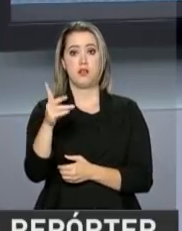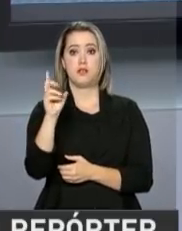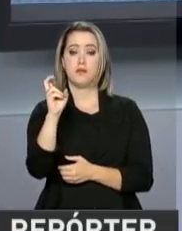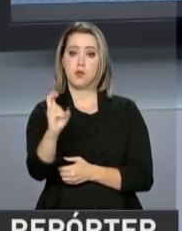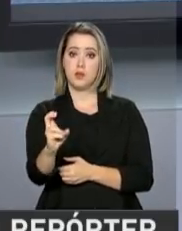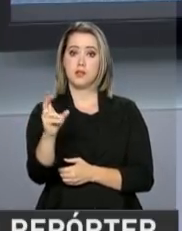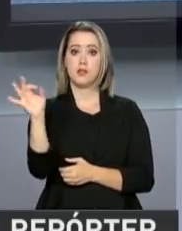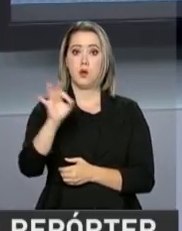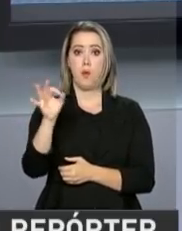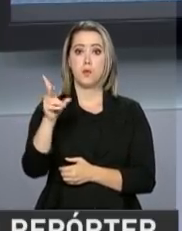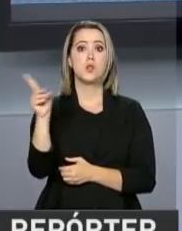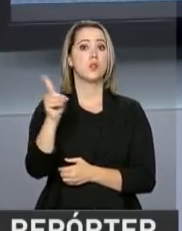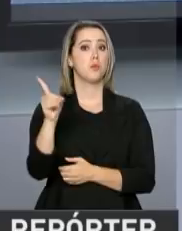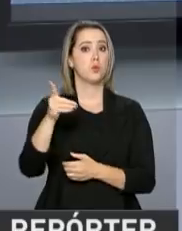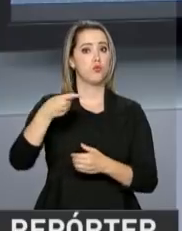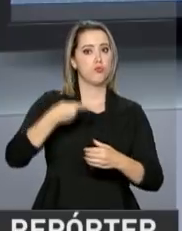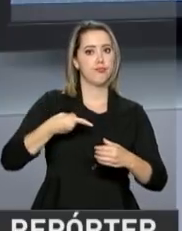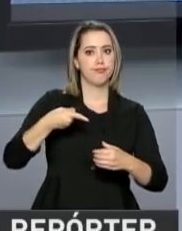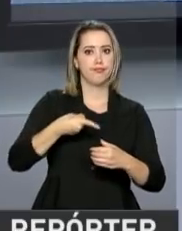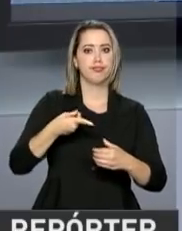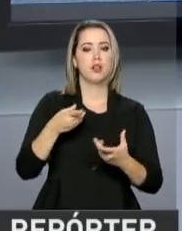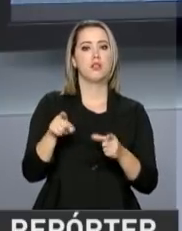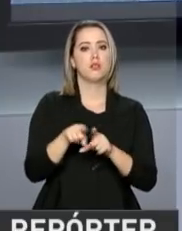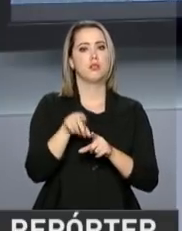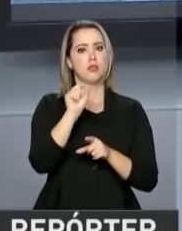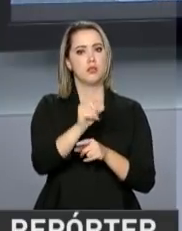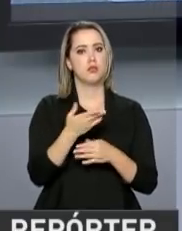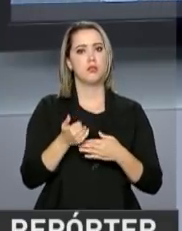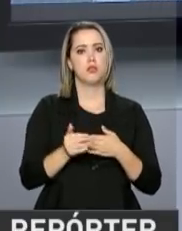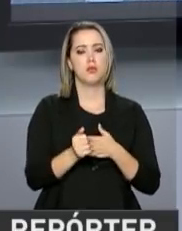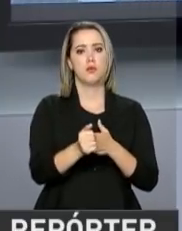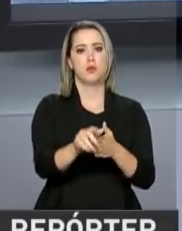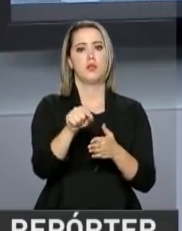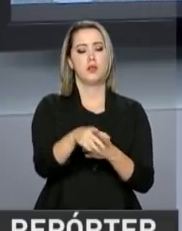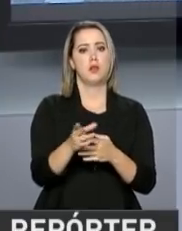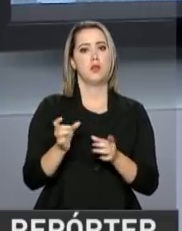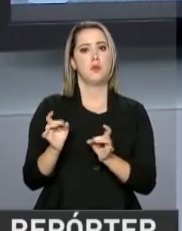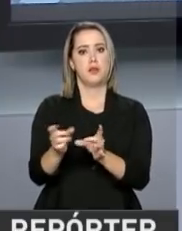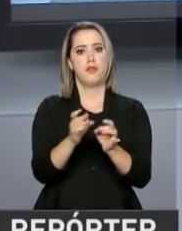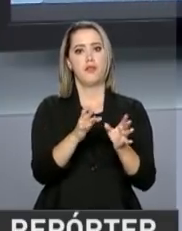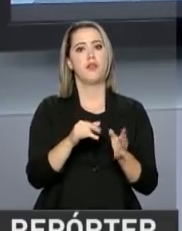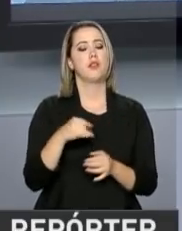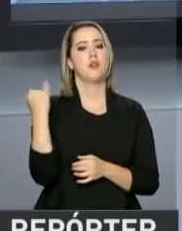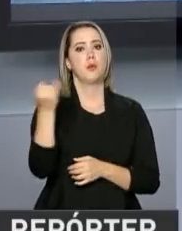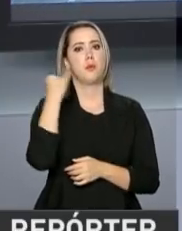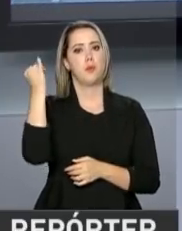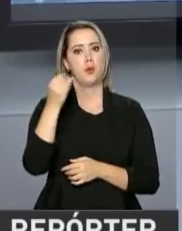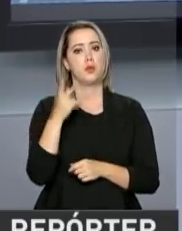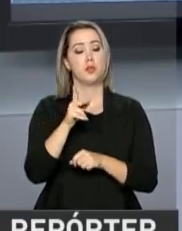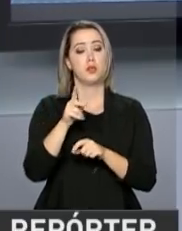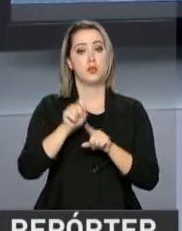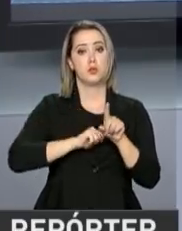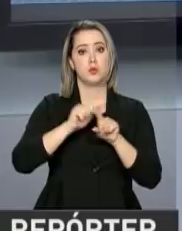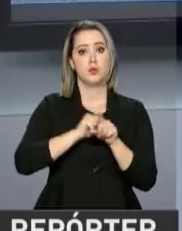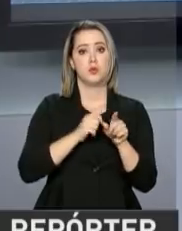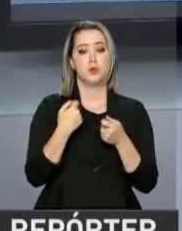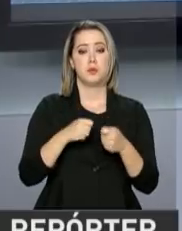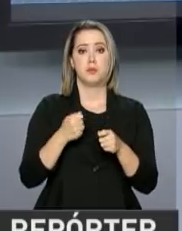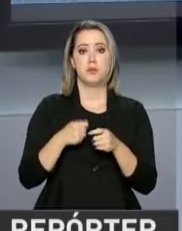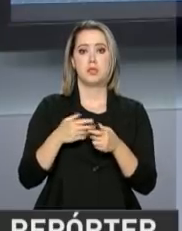segundo a empresa a decisão foi guiada pelo aumento significativo nas importações no último mês o que obrigou ajustes de